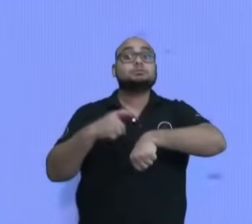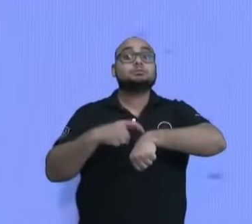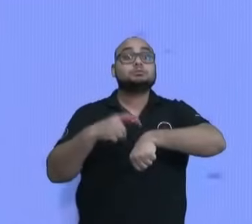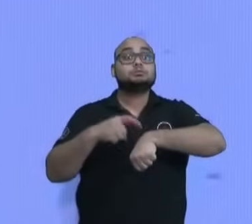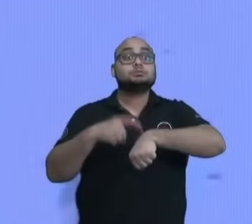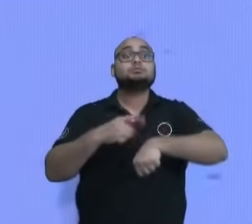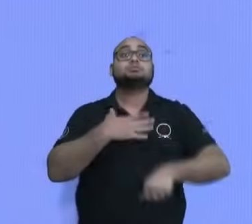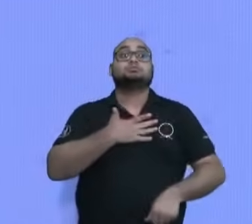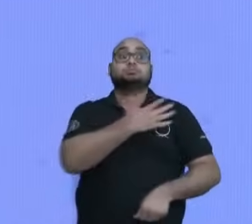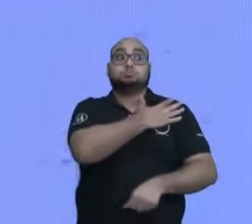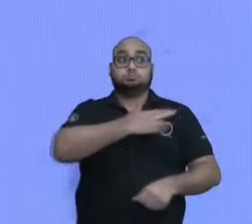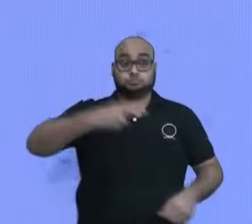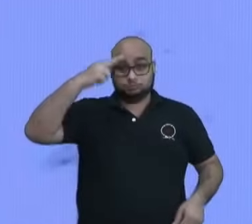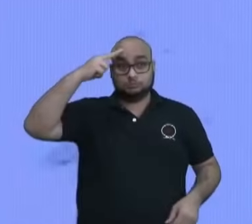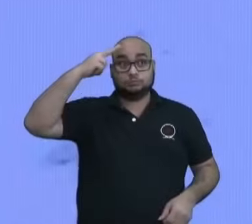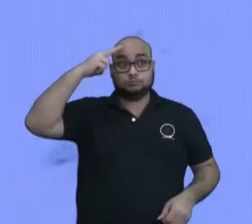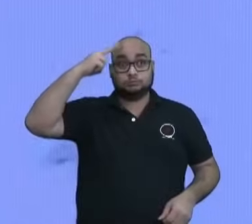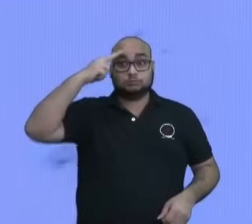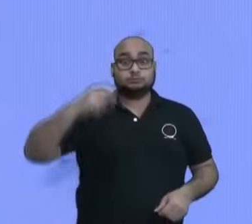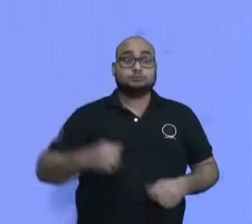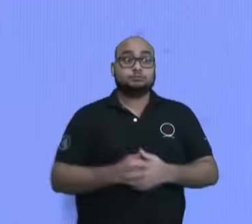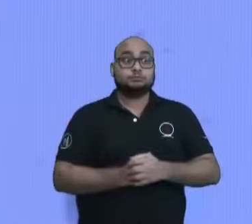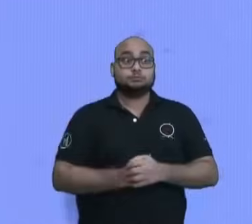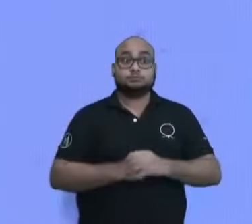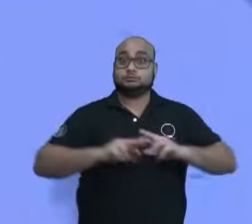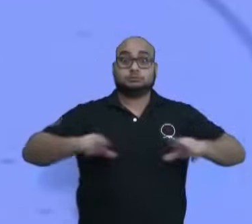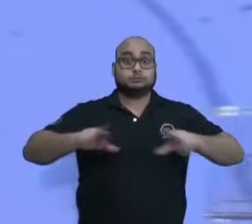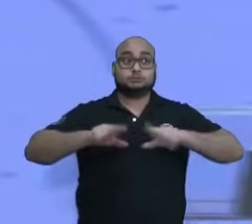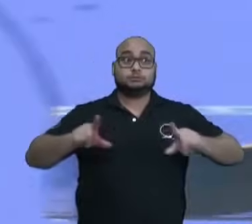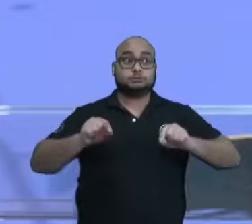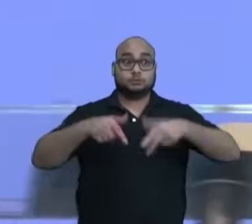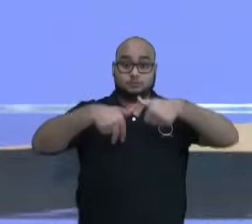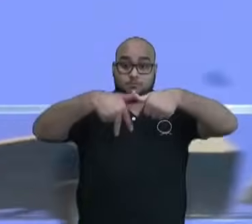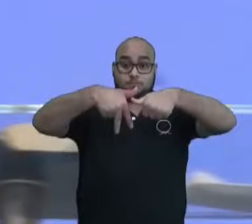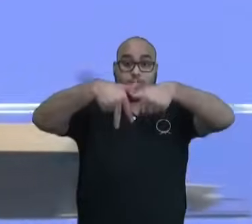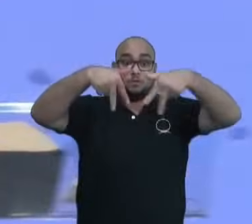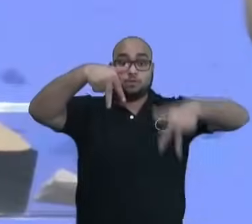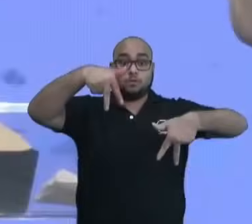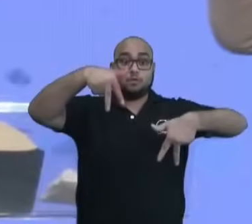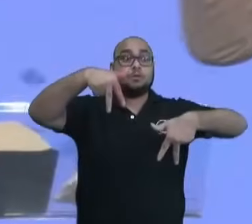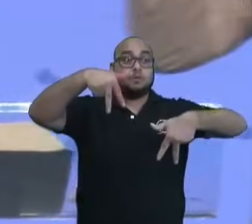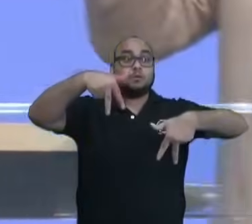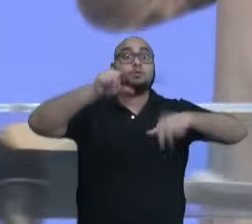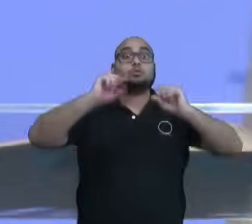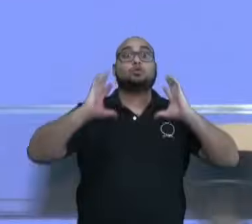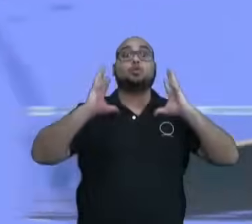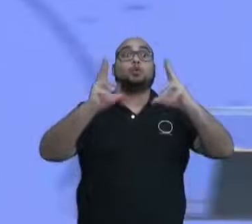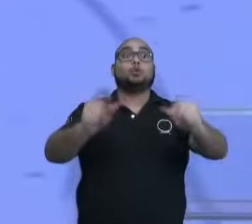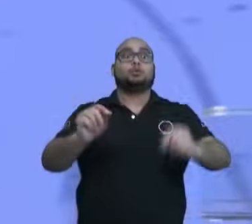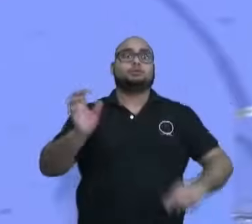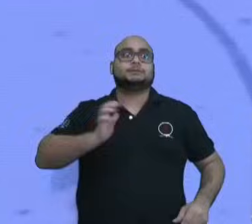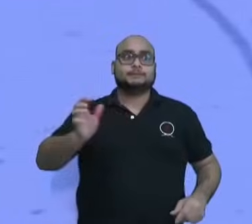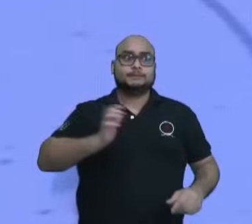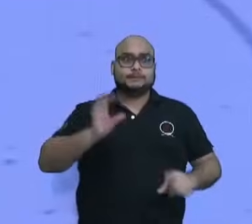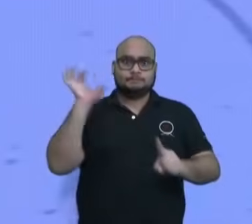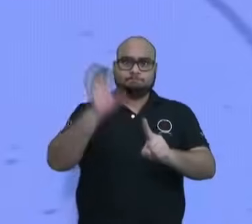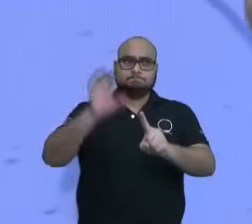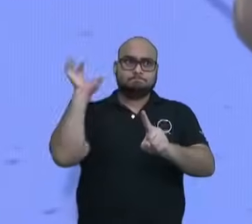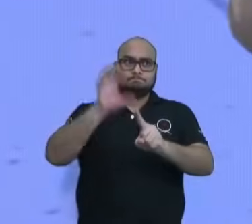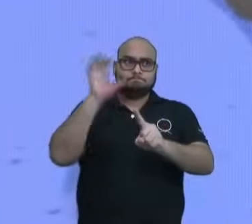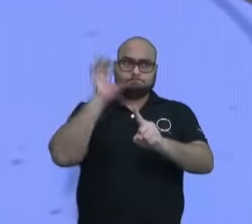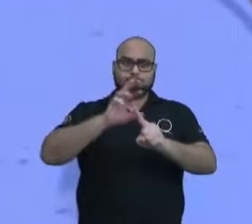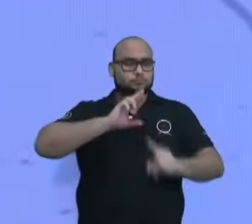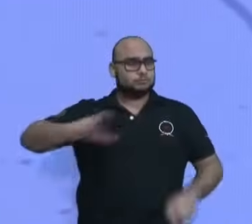com título que se usa nessa hierarquia nem todo mundo vai ser rico e vai ser influente na Parábola dos